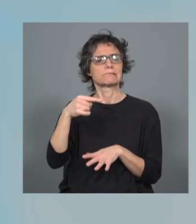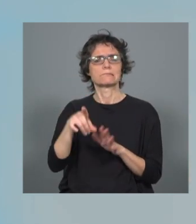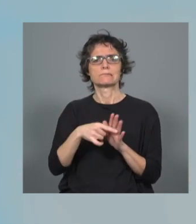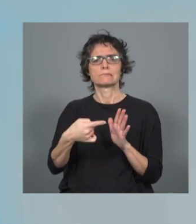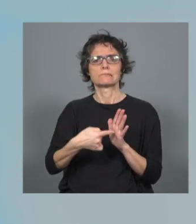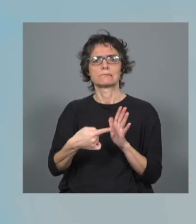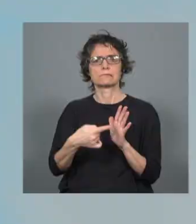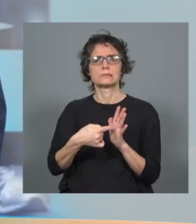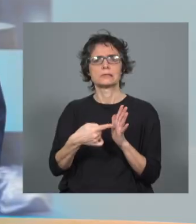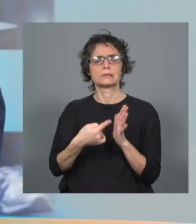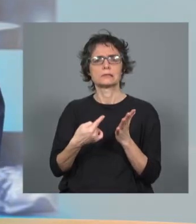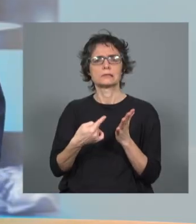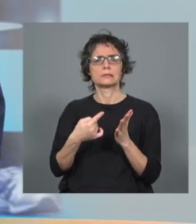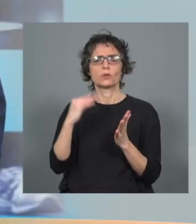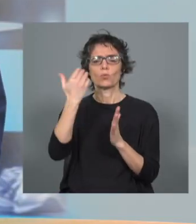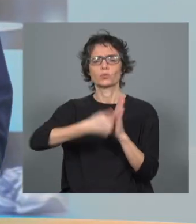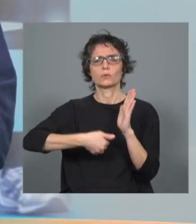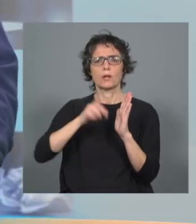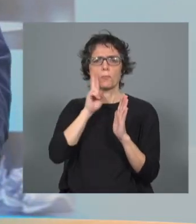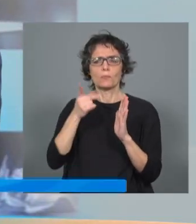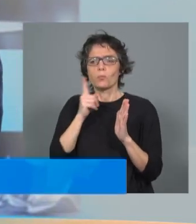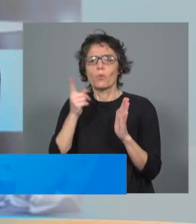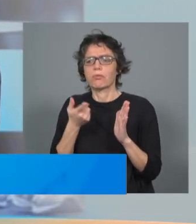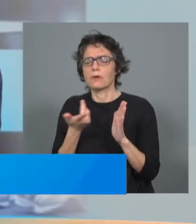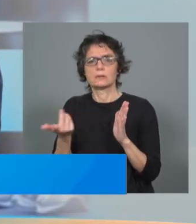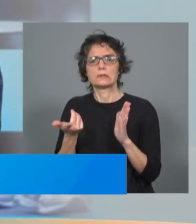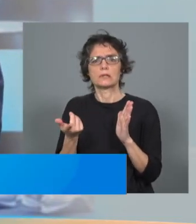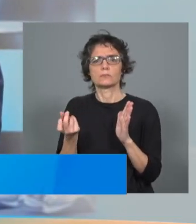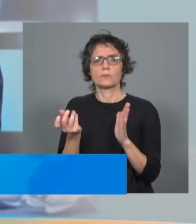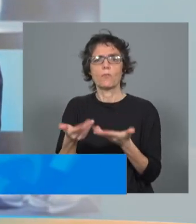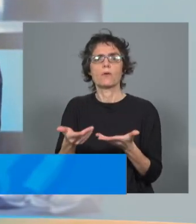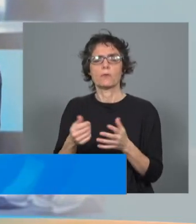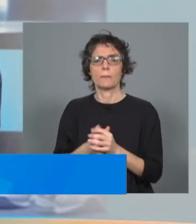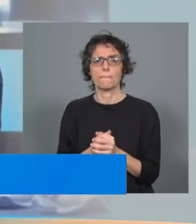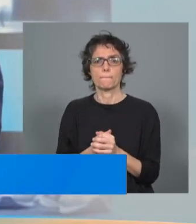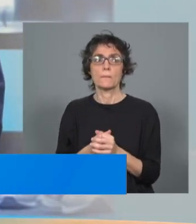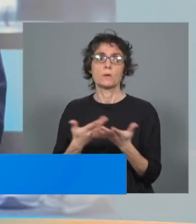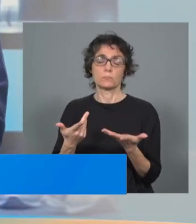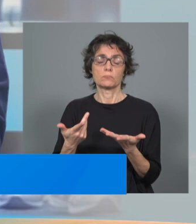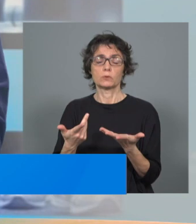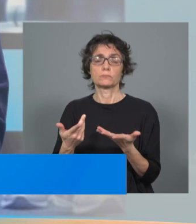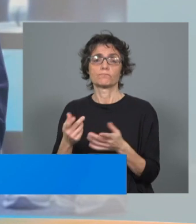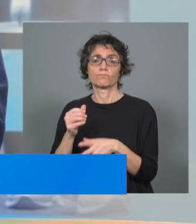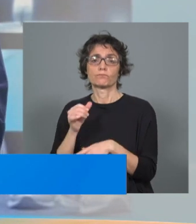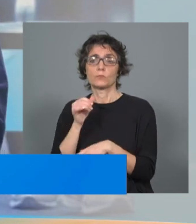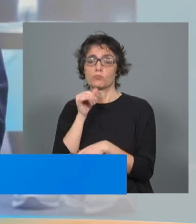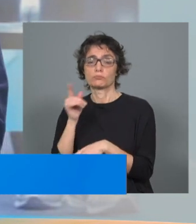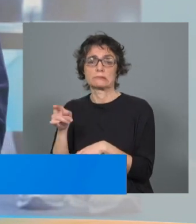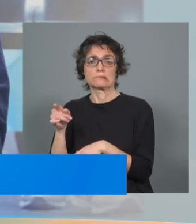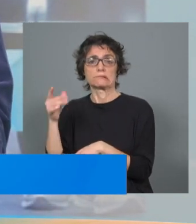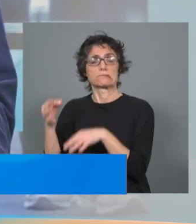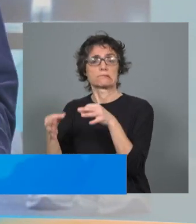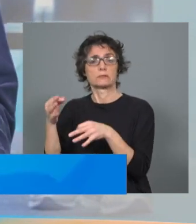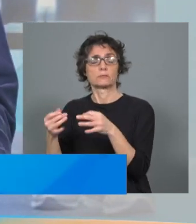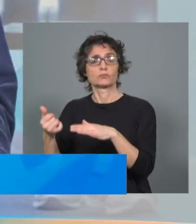resolver? Bom, houve uma variedade de reações a este chumbo pelo Tribunal Constitucional. Por um lado,